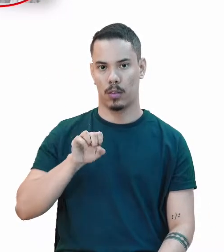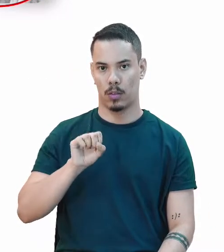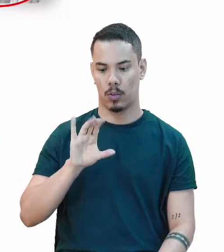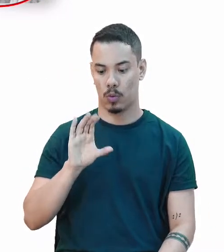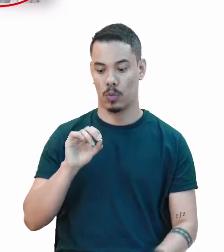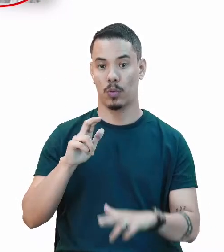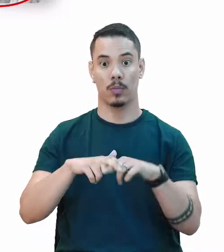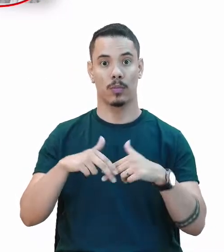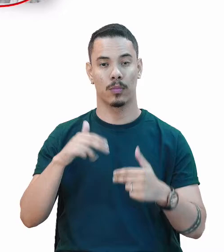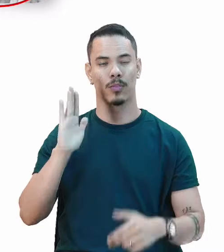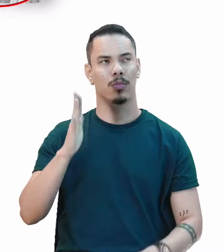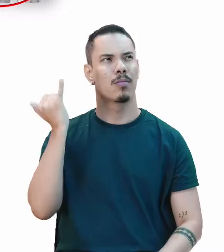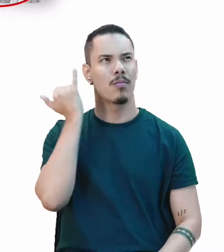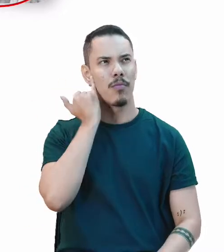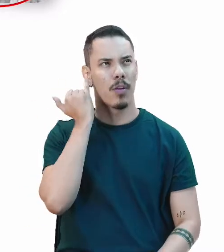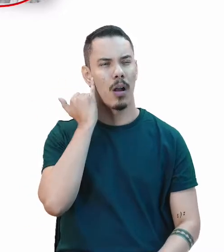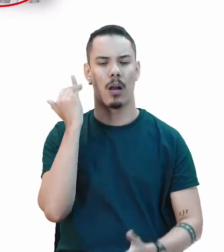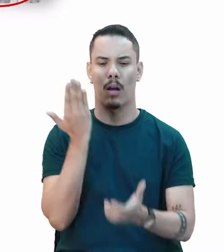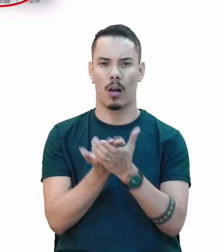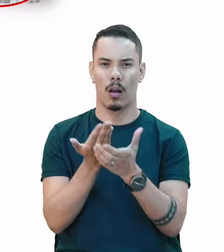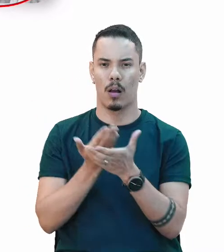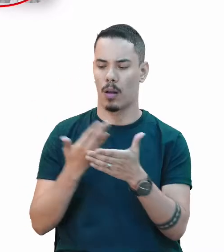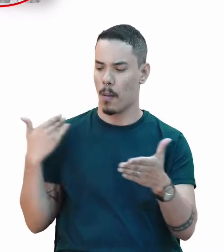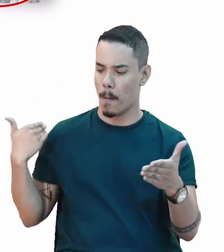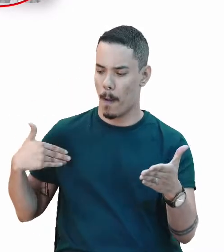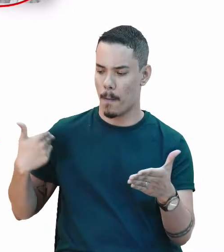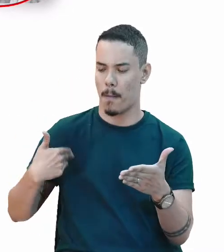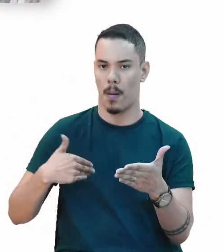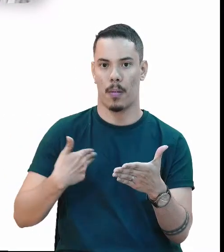sobre estoicismo em aulas passadas.